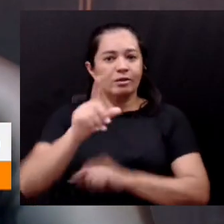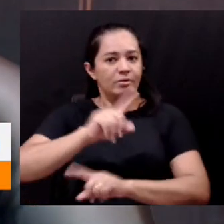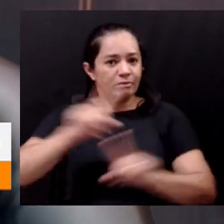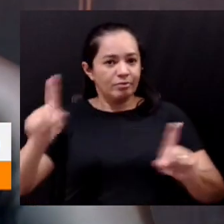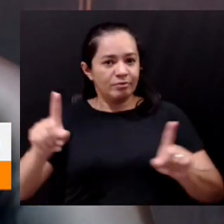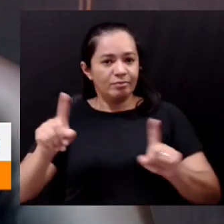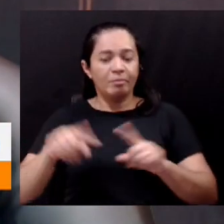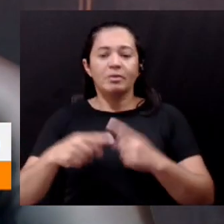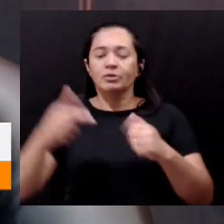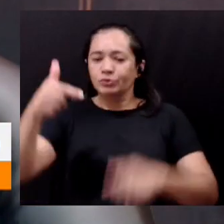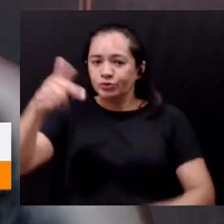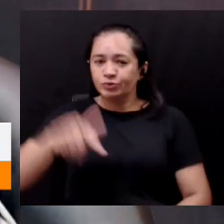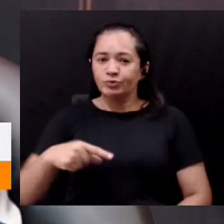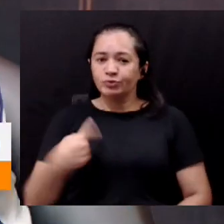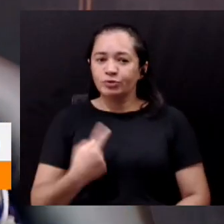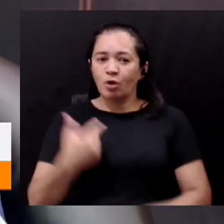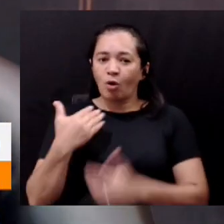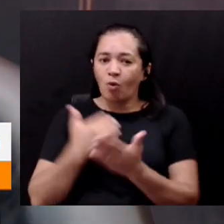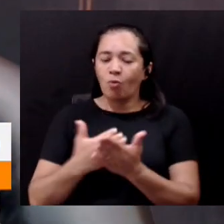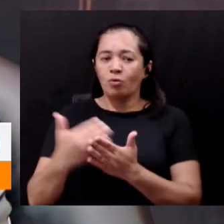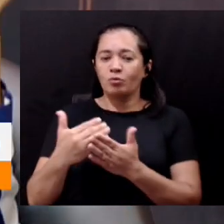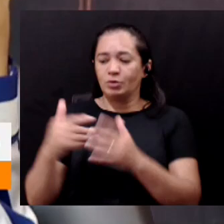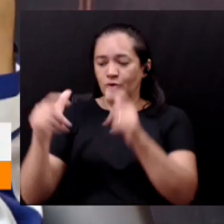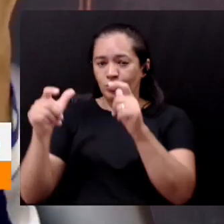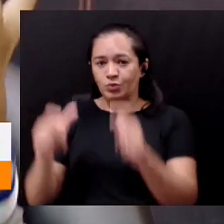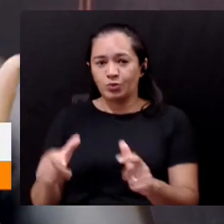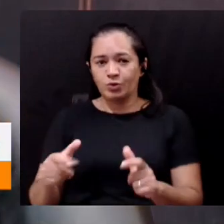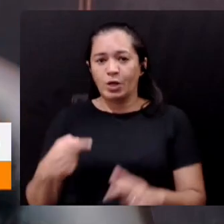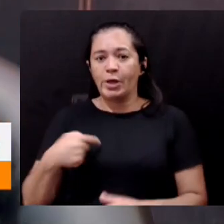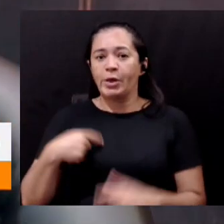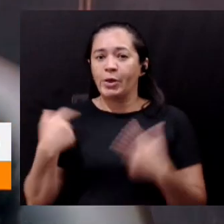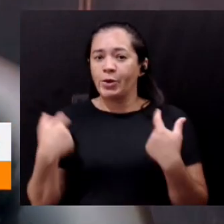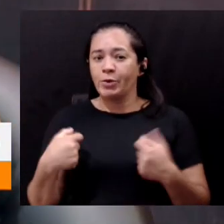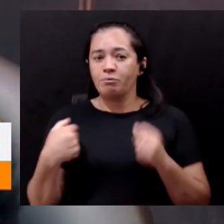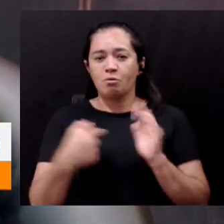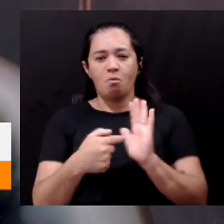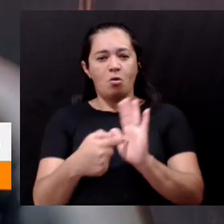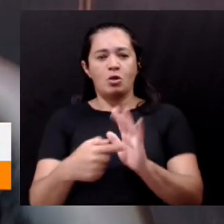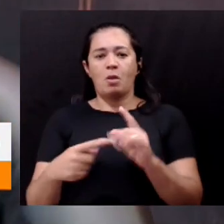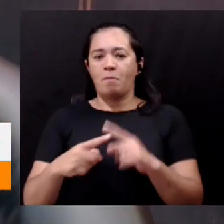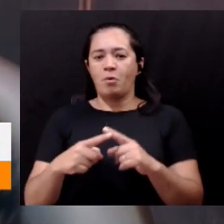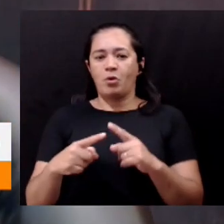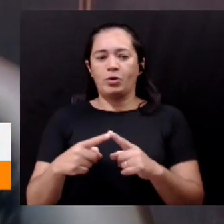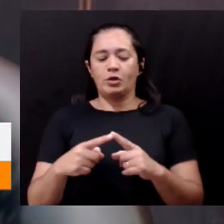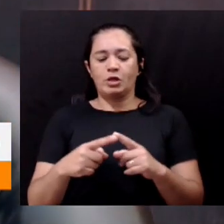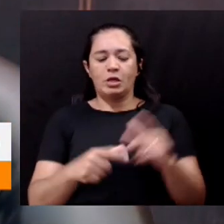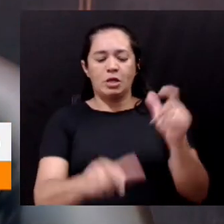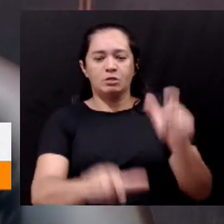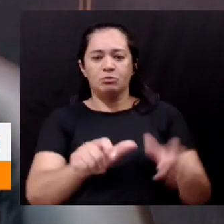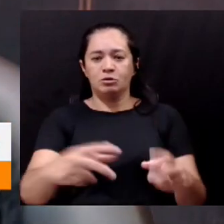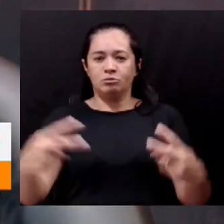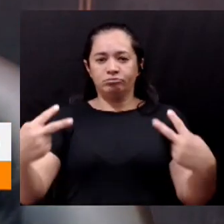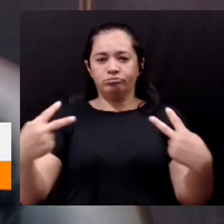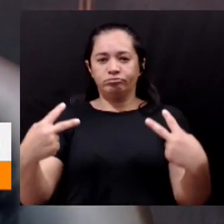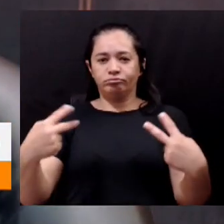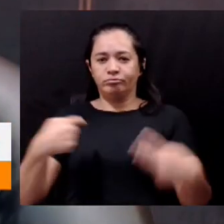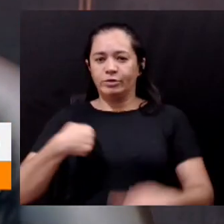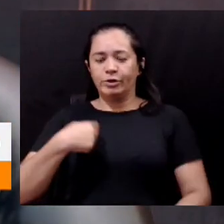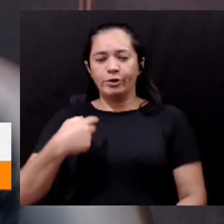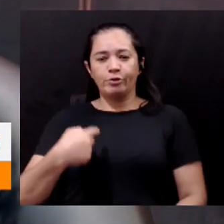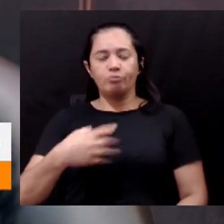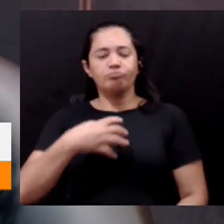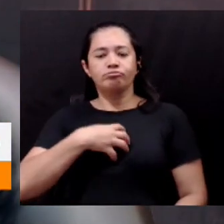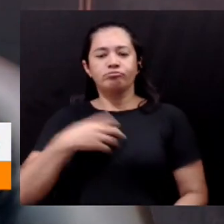a gente entra nesse lugar de eu preciso mostrar, porque a partir do olhar do outro eu me valorizo, a gente